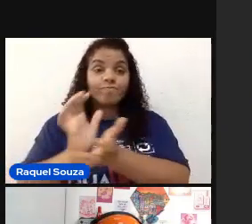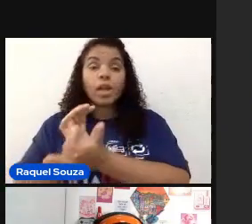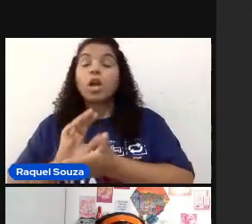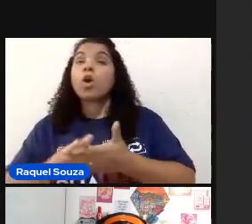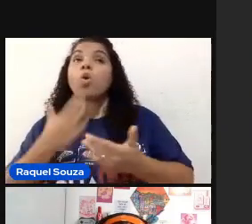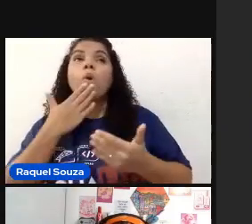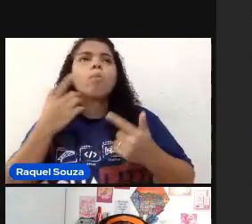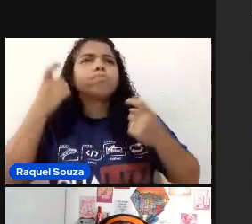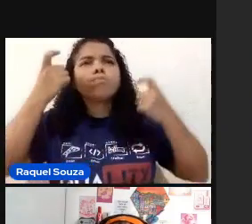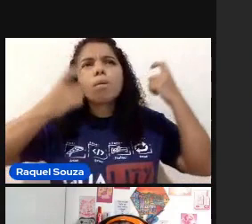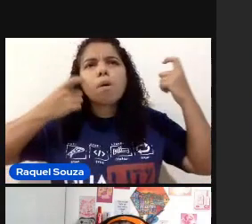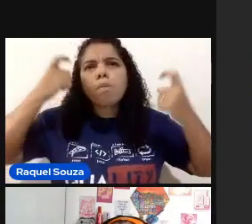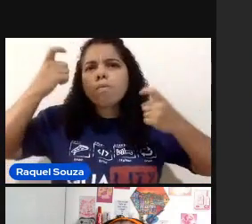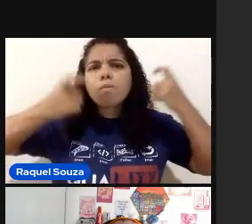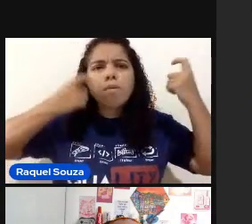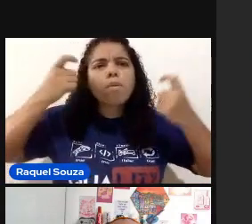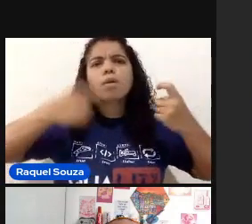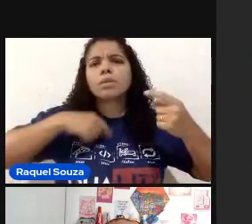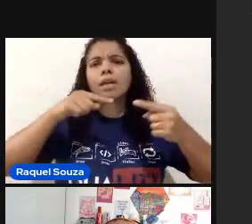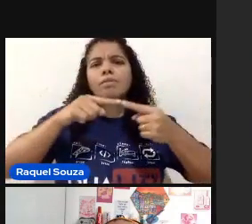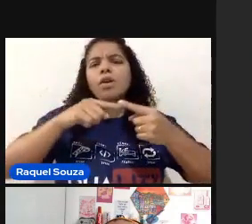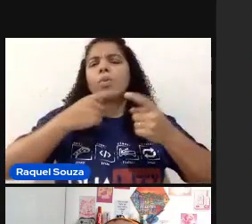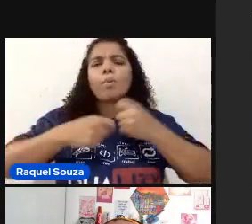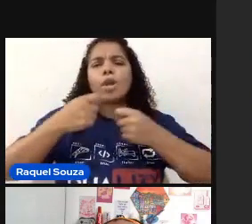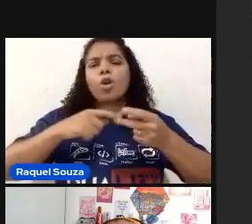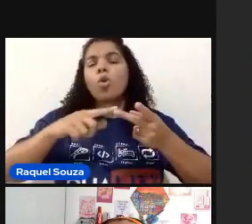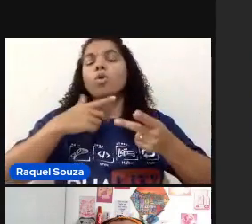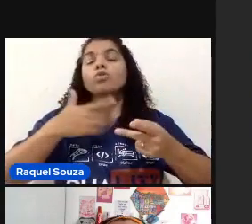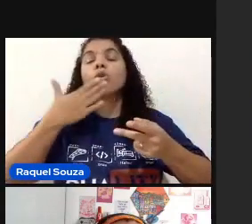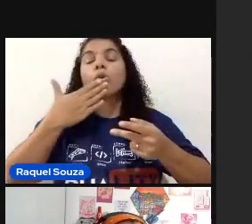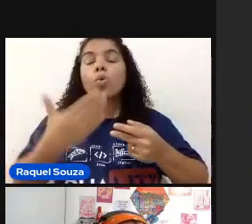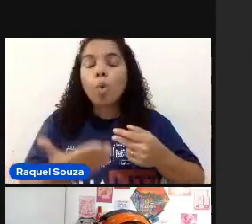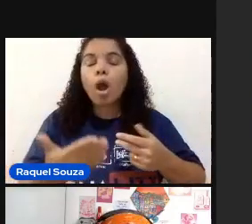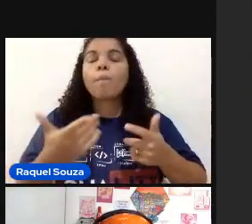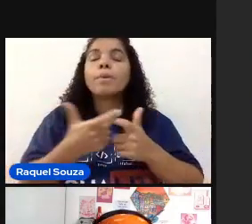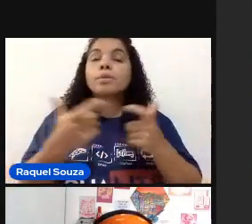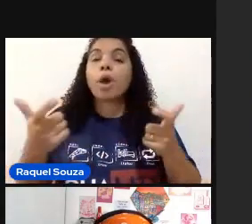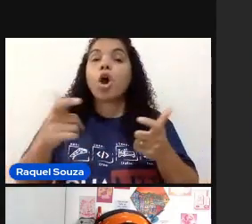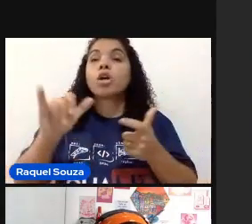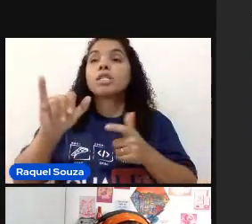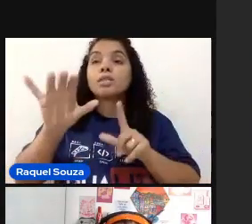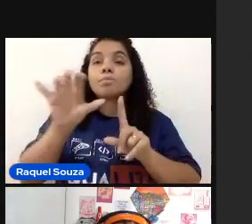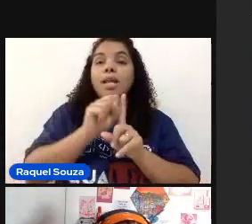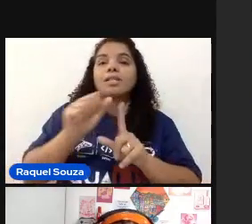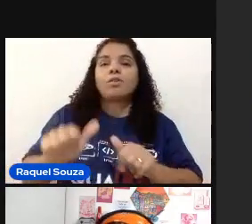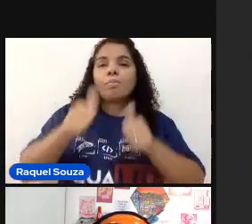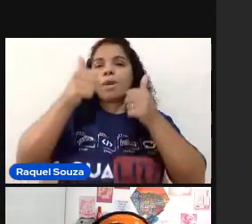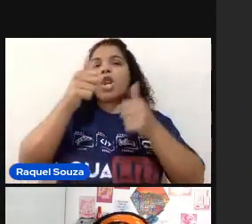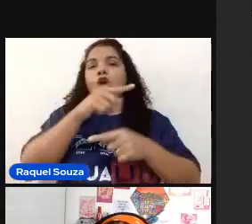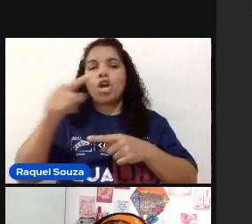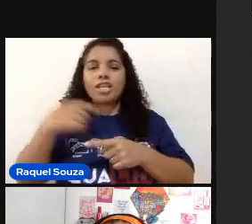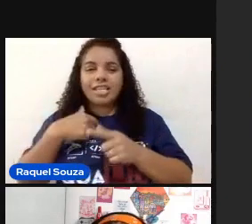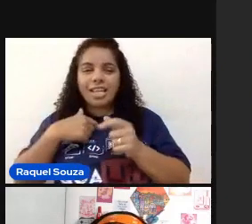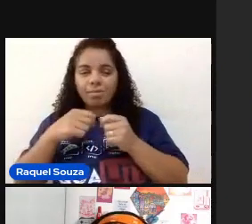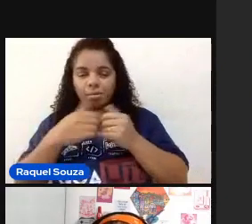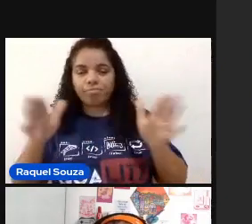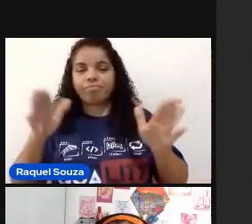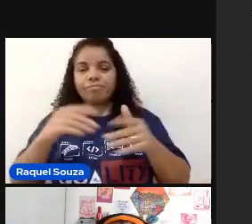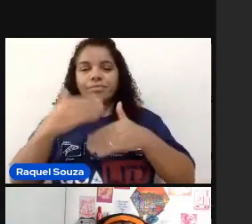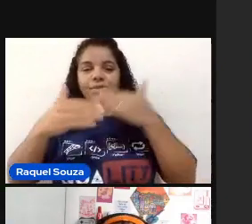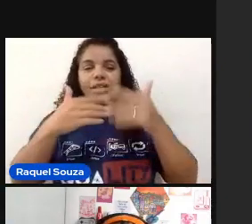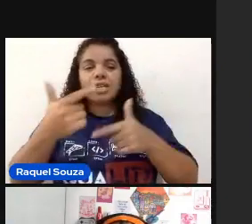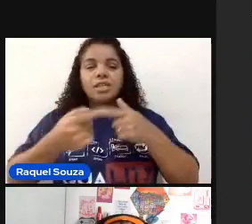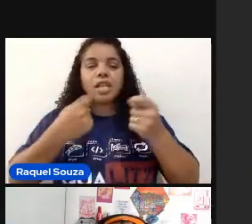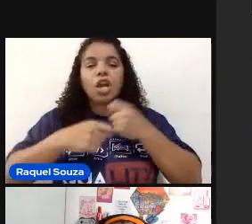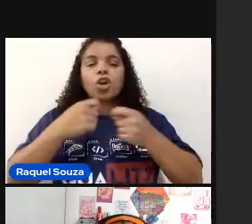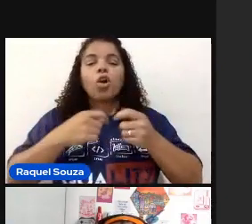preocupações que eu tenho com relação ao meu negócio? Quais são as minhas maiores aspirações de melhoria para expandir meu negócio, para crescer? Então,